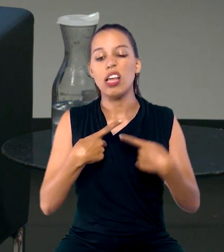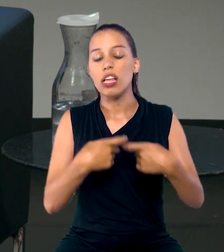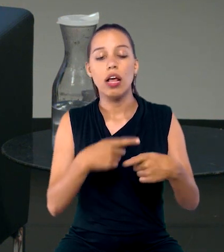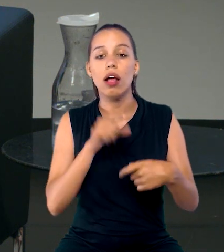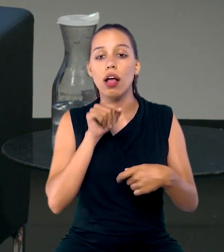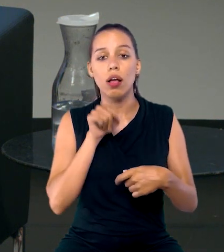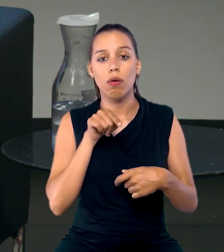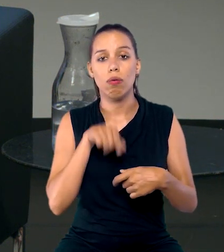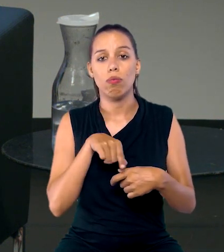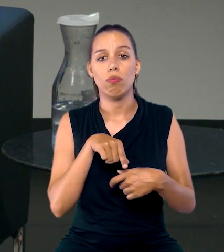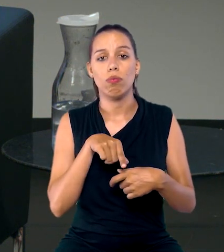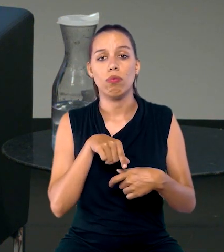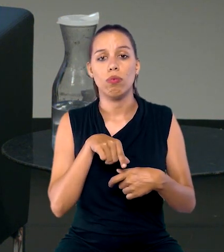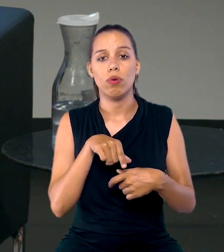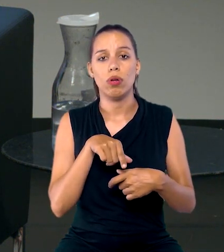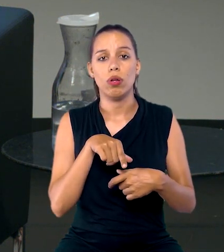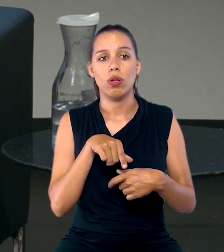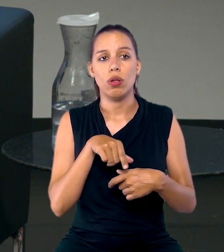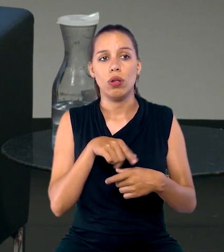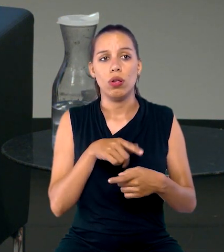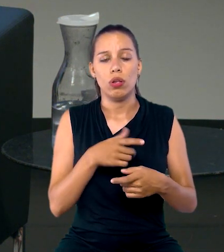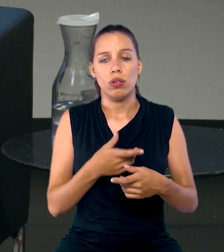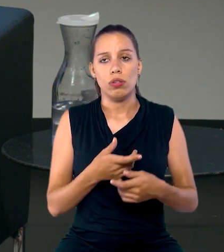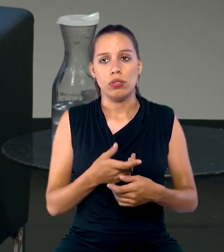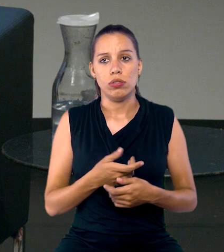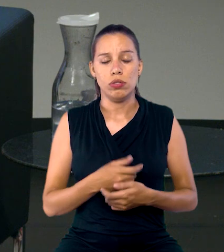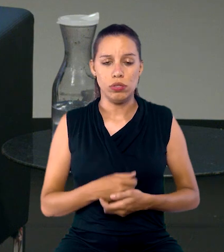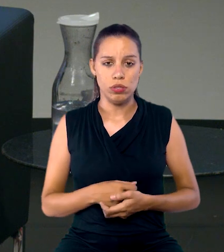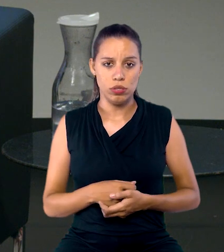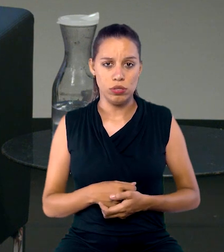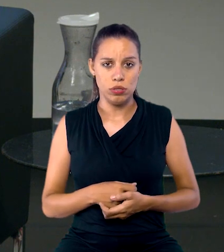E essa guerra, ela não vai...